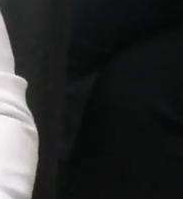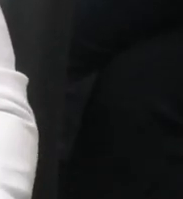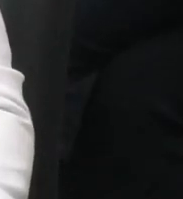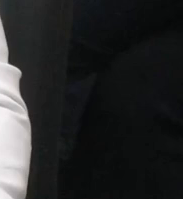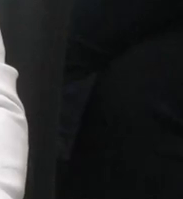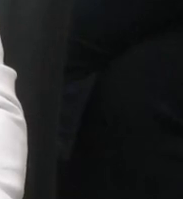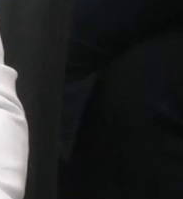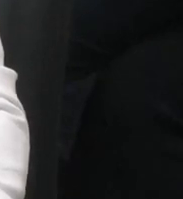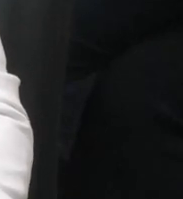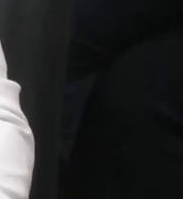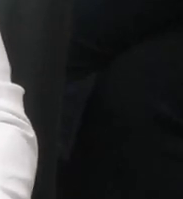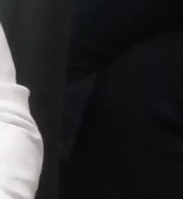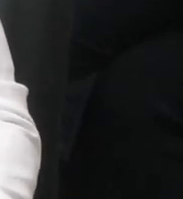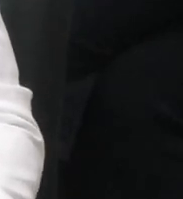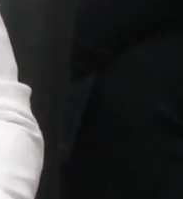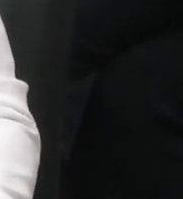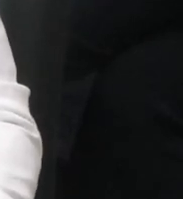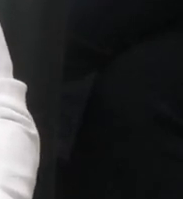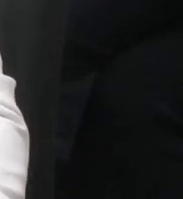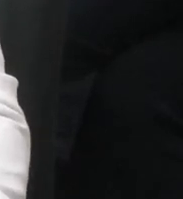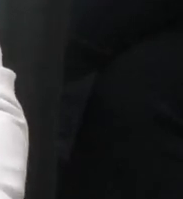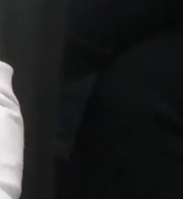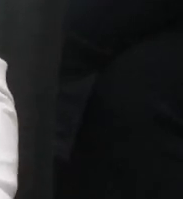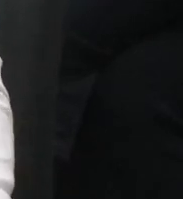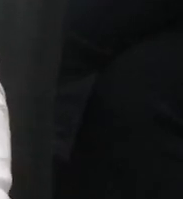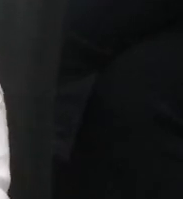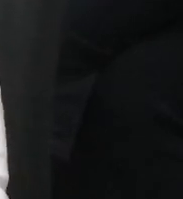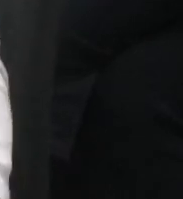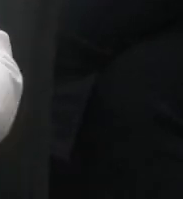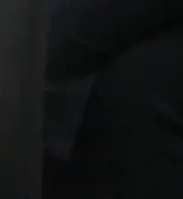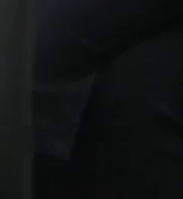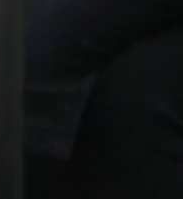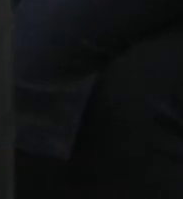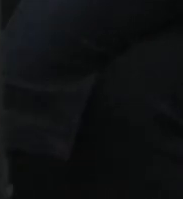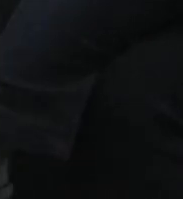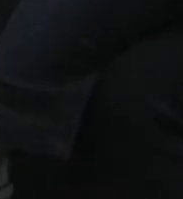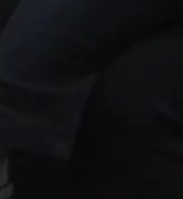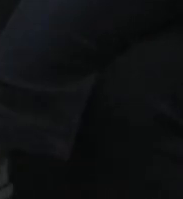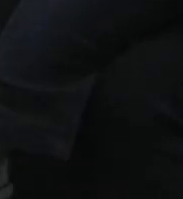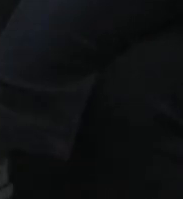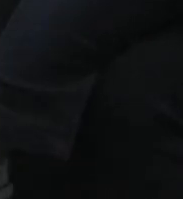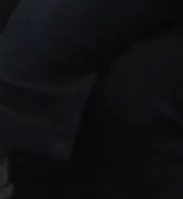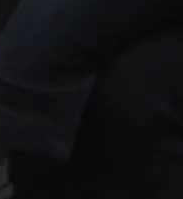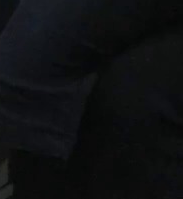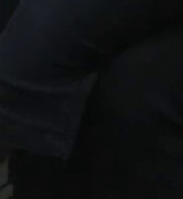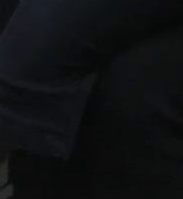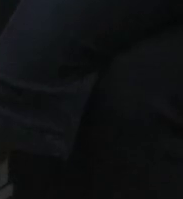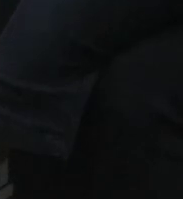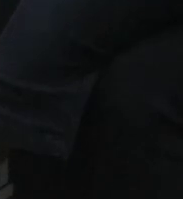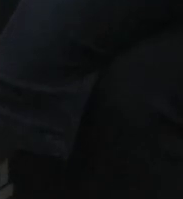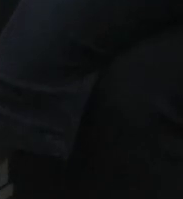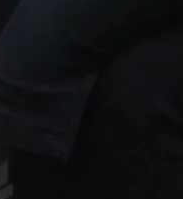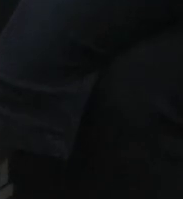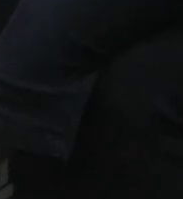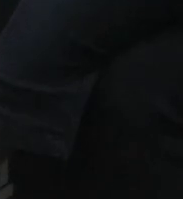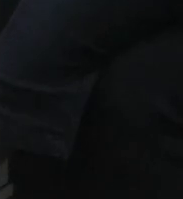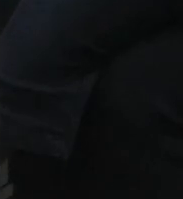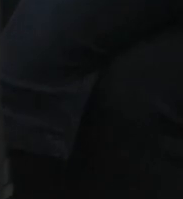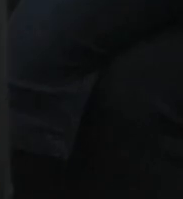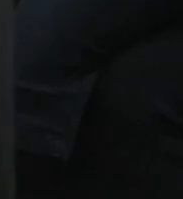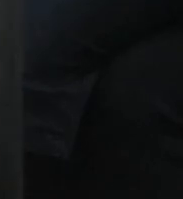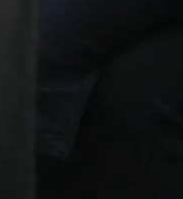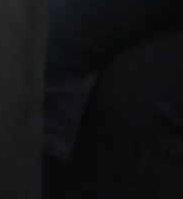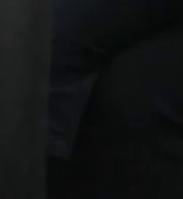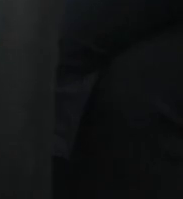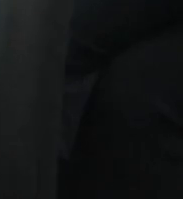são concursados fazem juramento tudo direitinho então eles estão a serviço do estado e quando